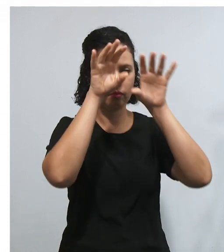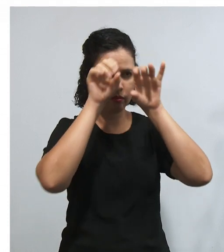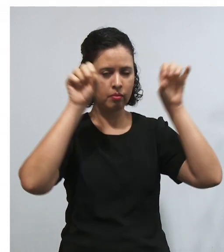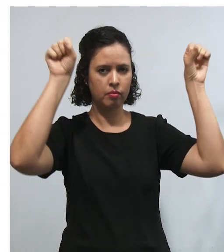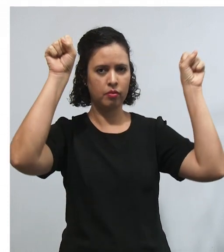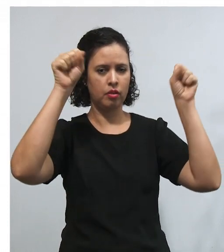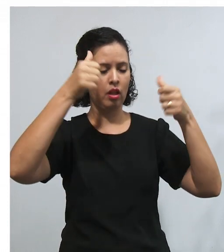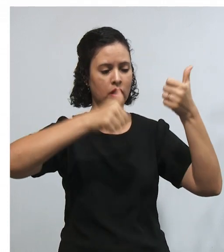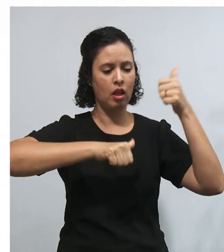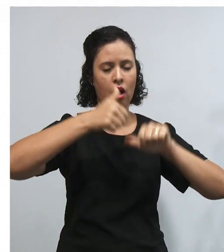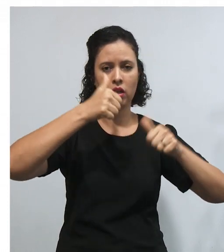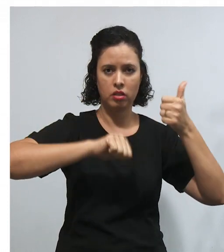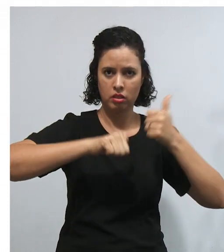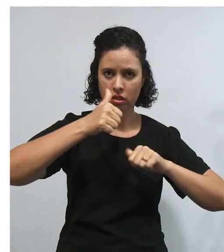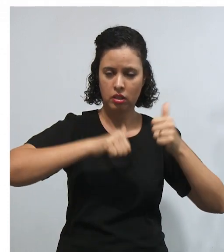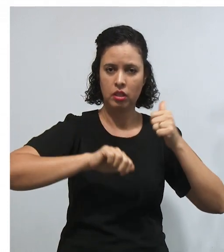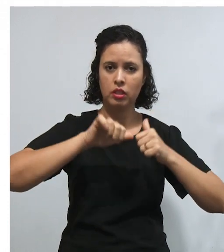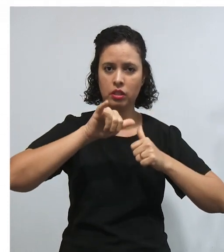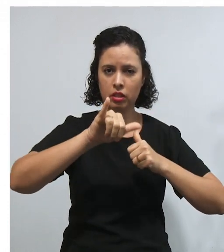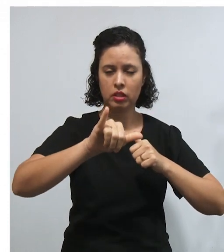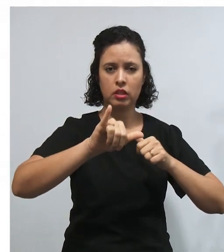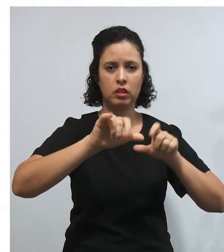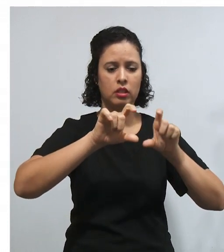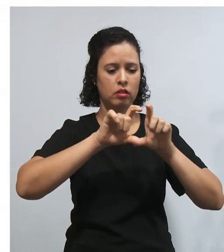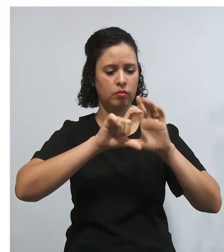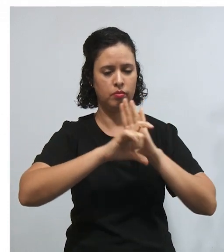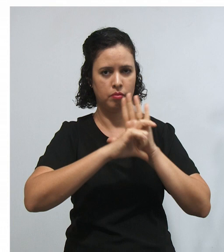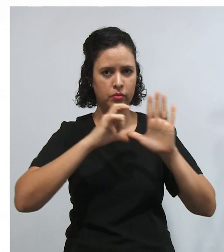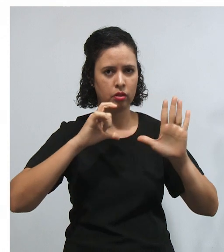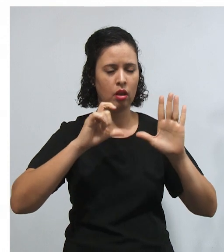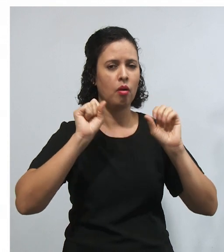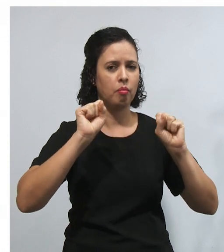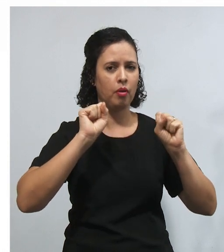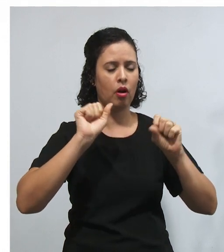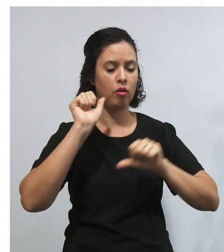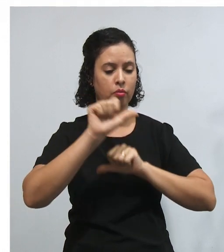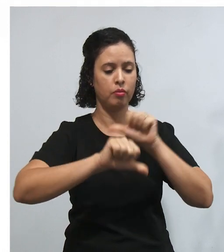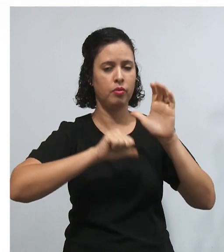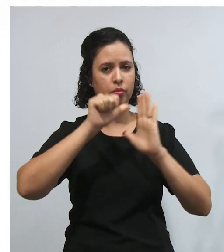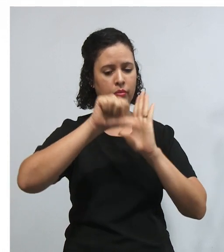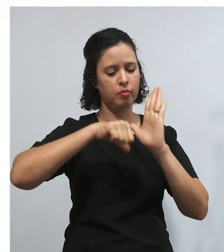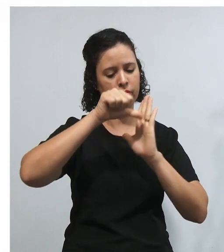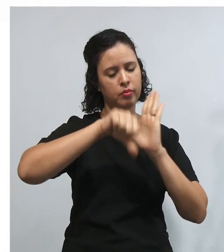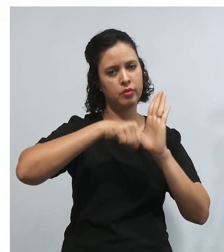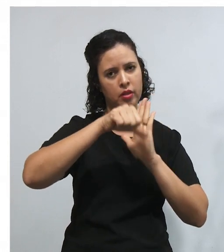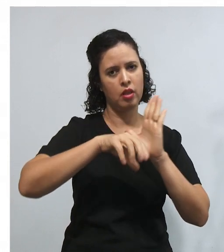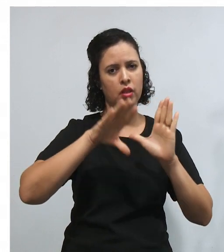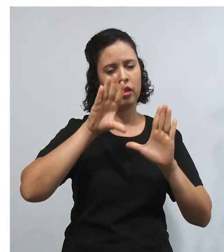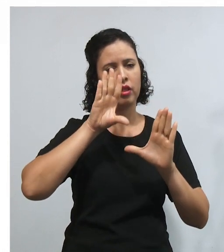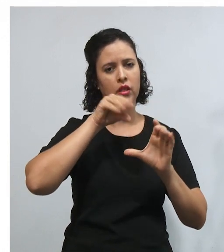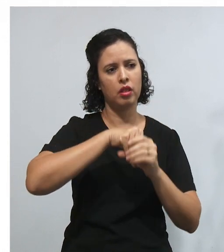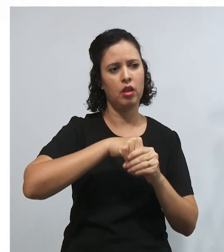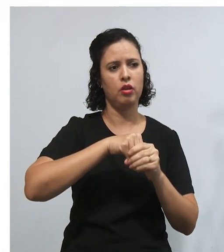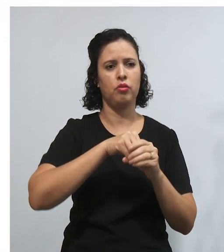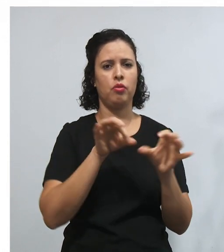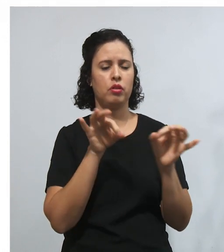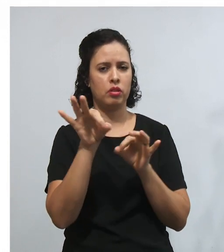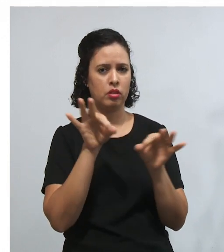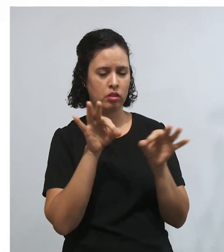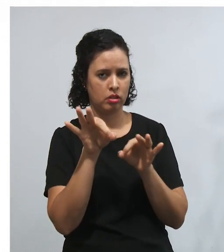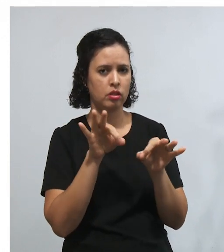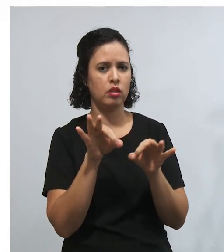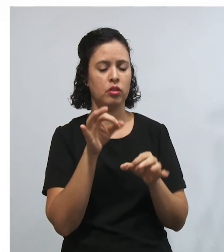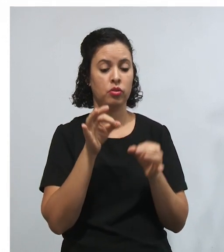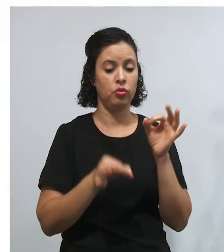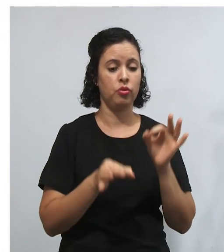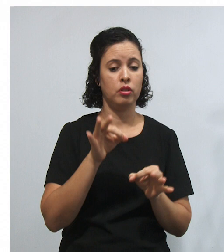analisado, se aquele preâmbulo poderia ter, de fato, alguma interferência no nosso ordenamento jurídico. E aí o STF disse que não,